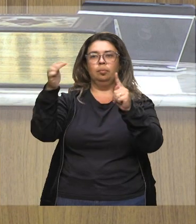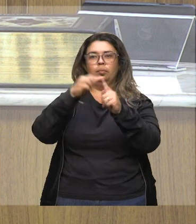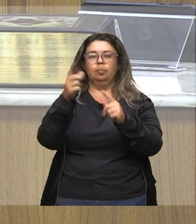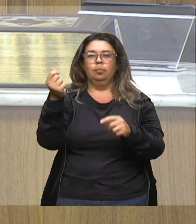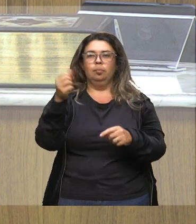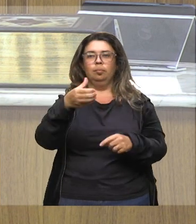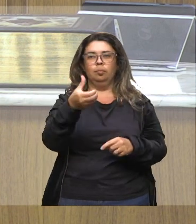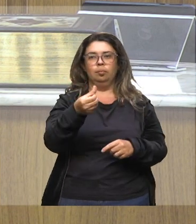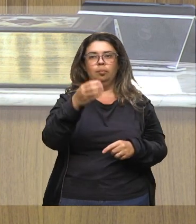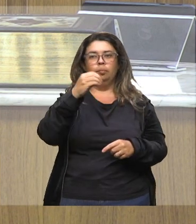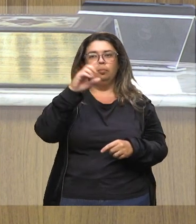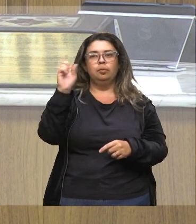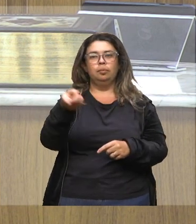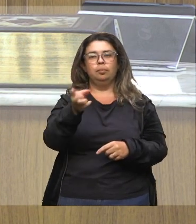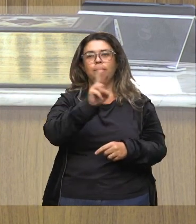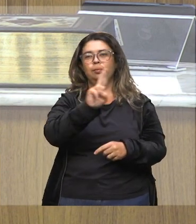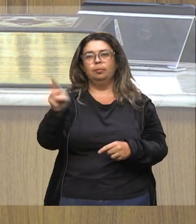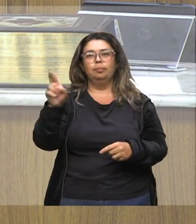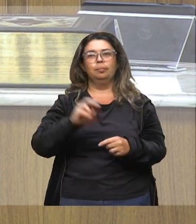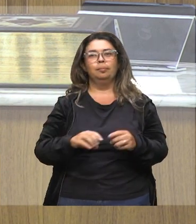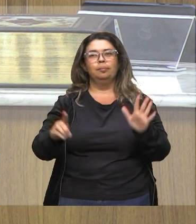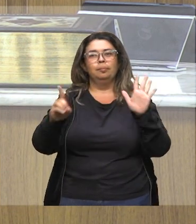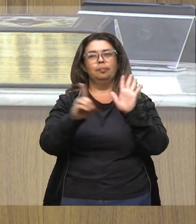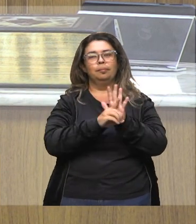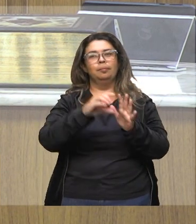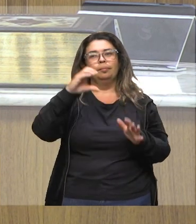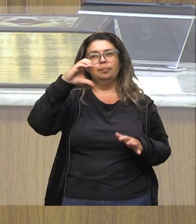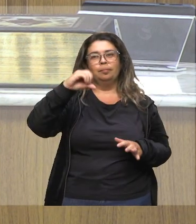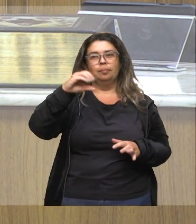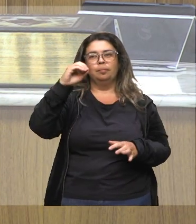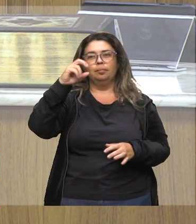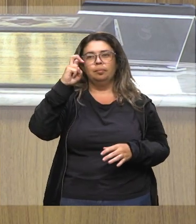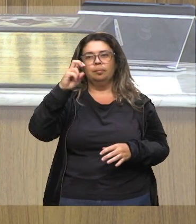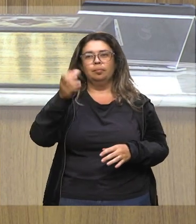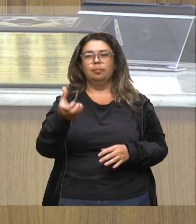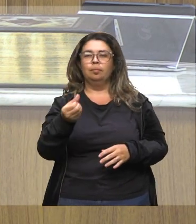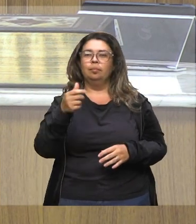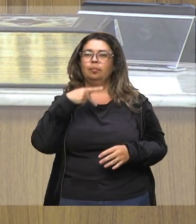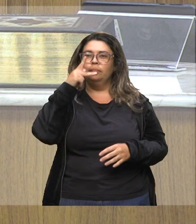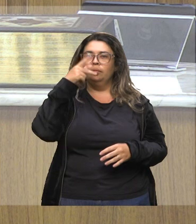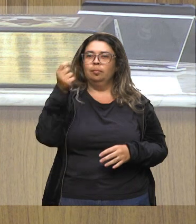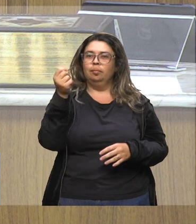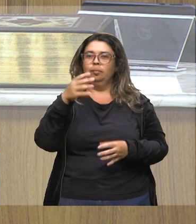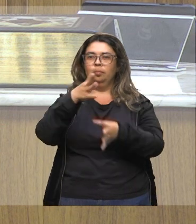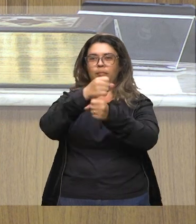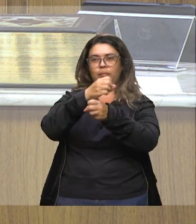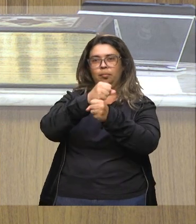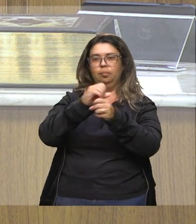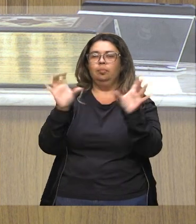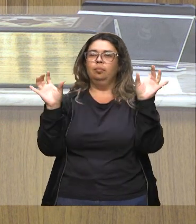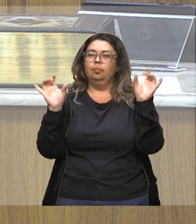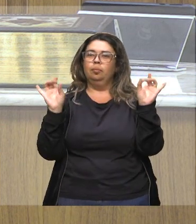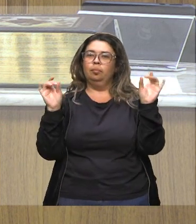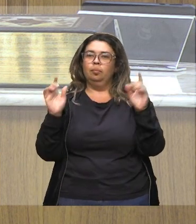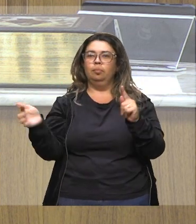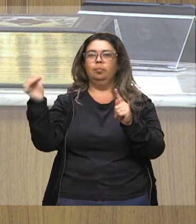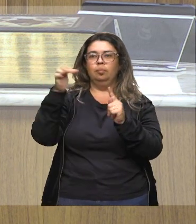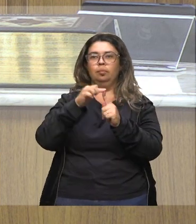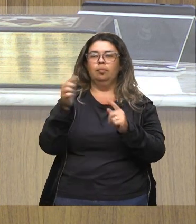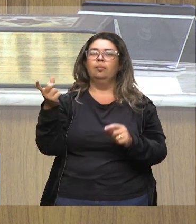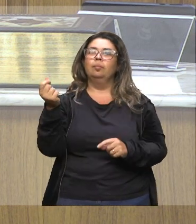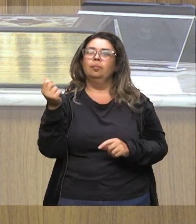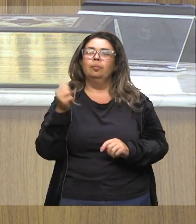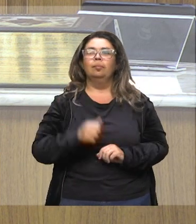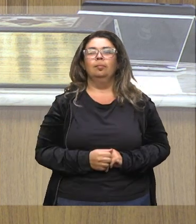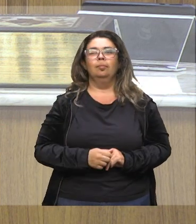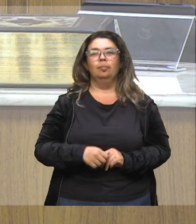valor de R$ 60.000. Decreto 9.056, do Poder Executivo, que dispõe sobre abertura de crédito adicional especial para os fins específicos